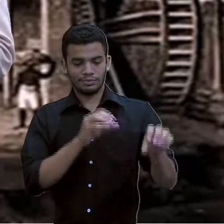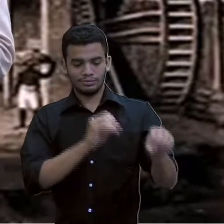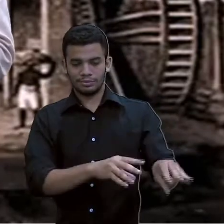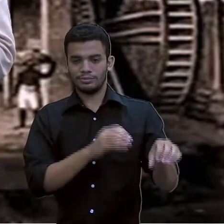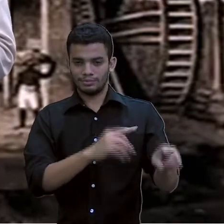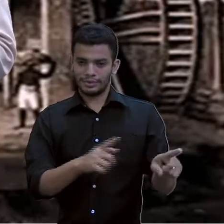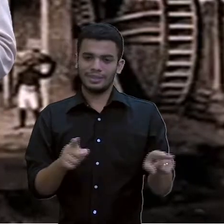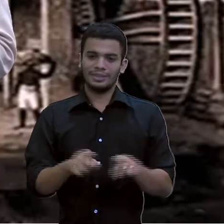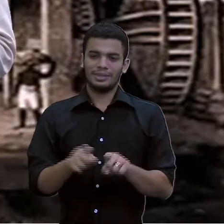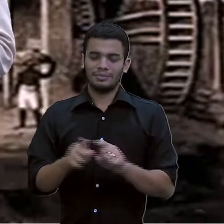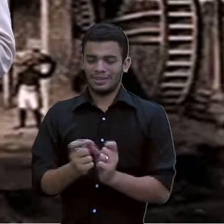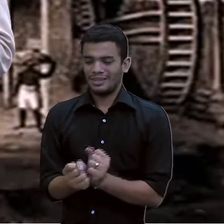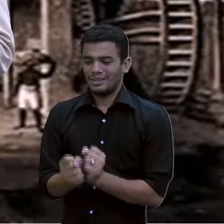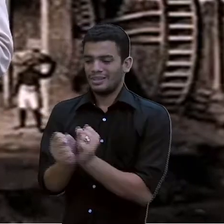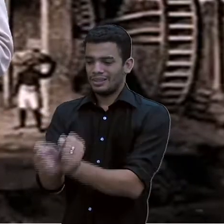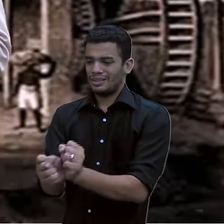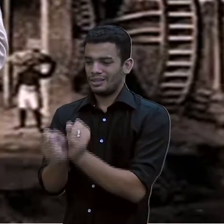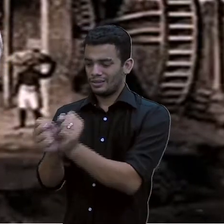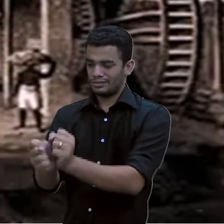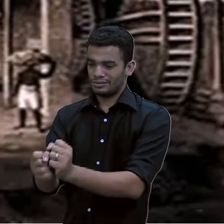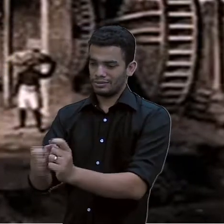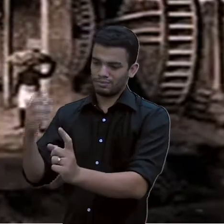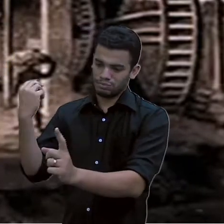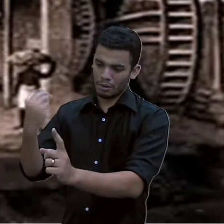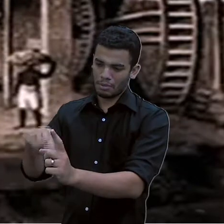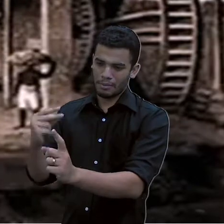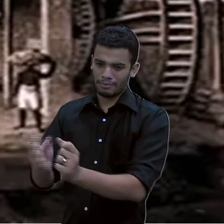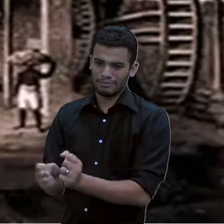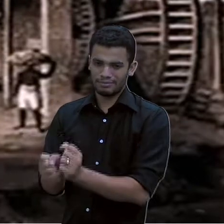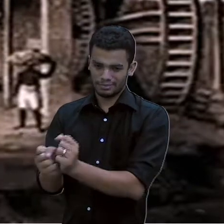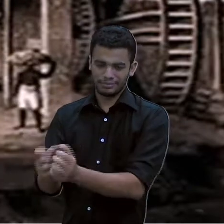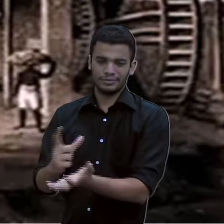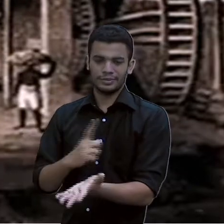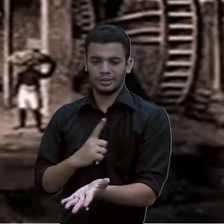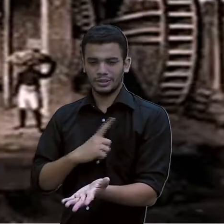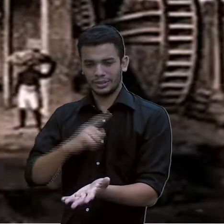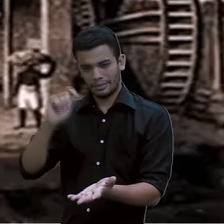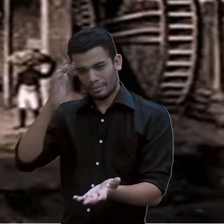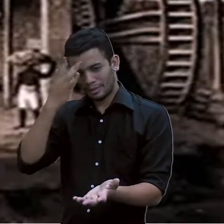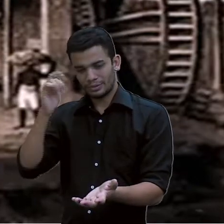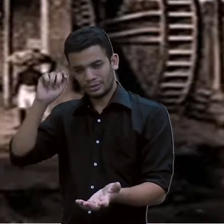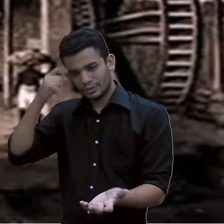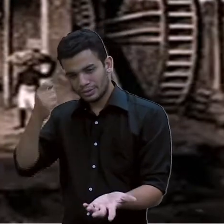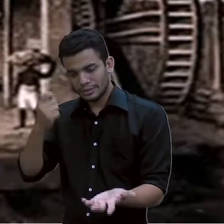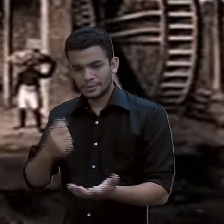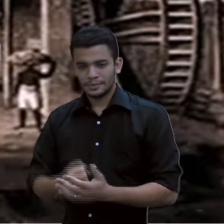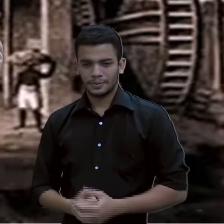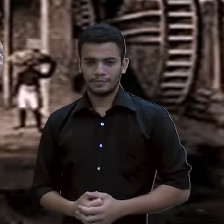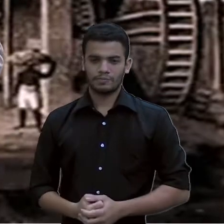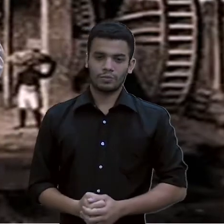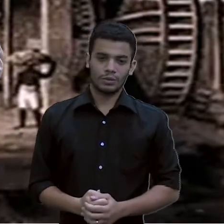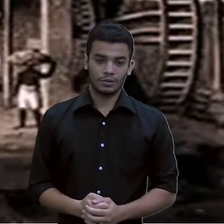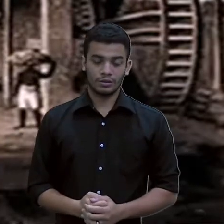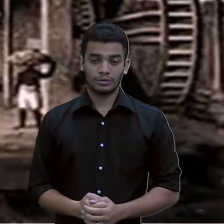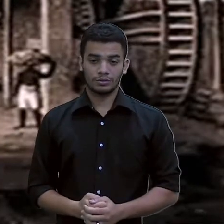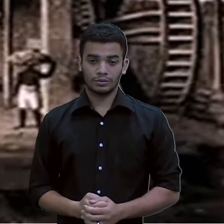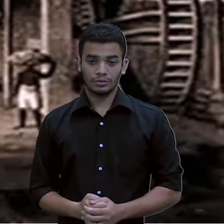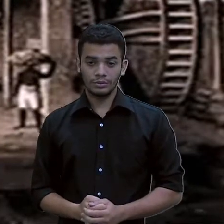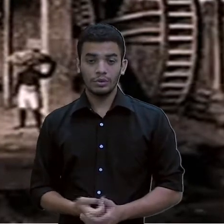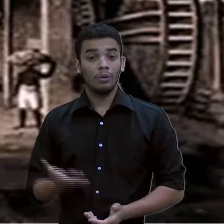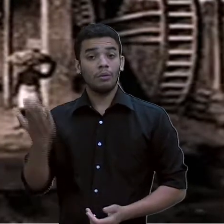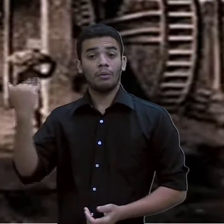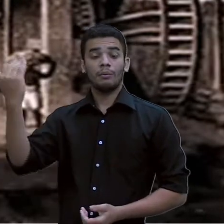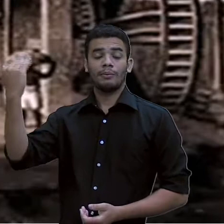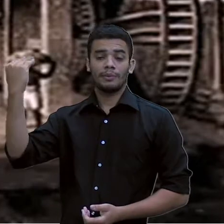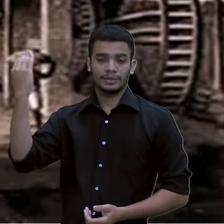os mestiços. A sociedade colonial brasileira foi constituída em um modelo